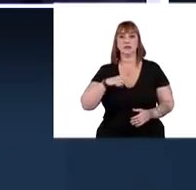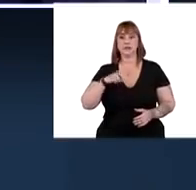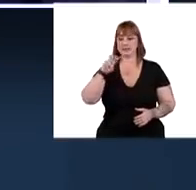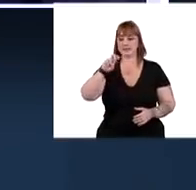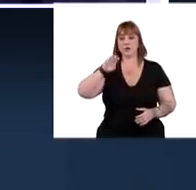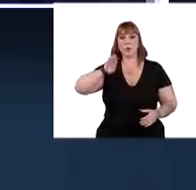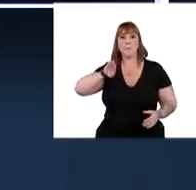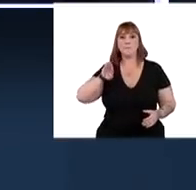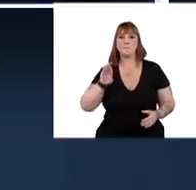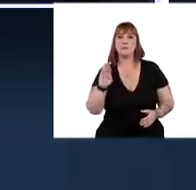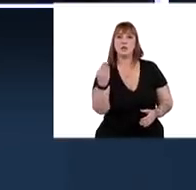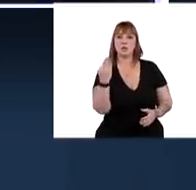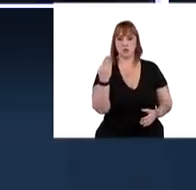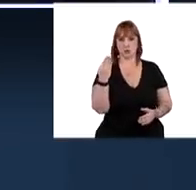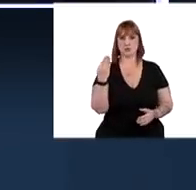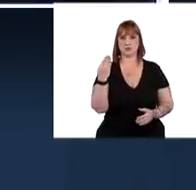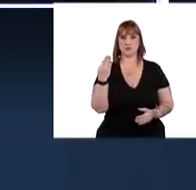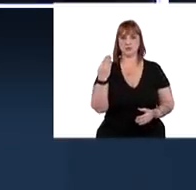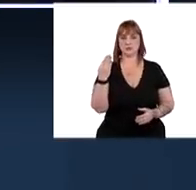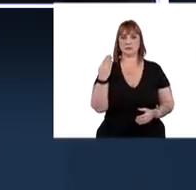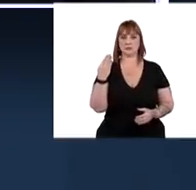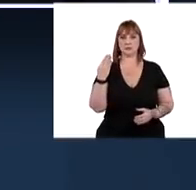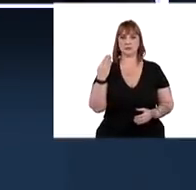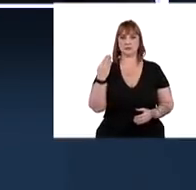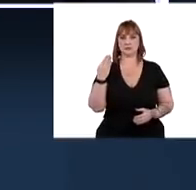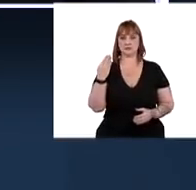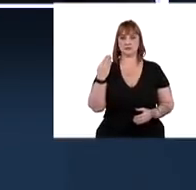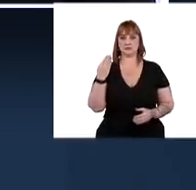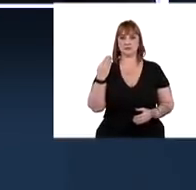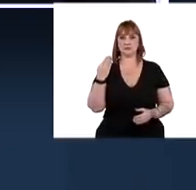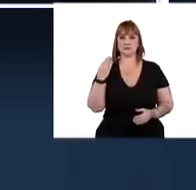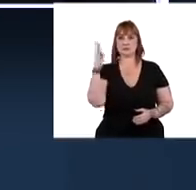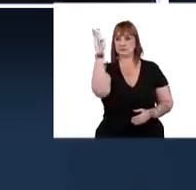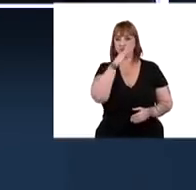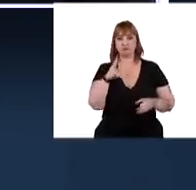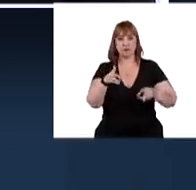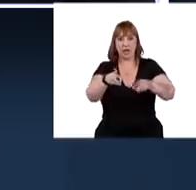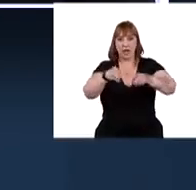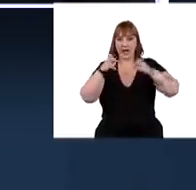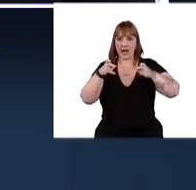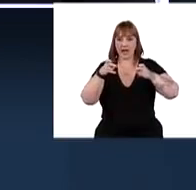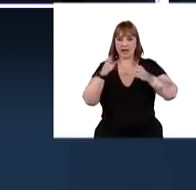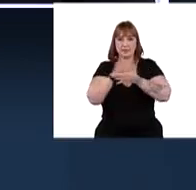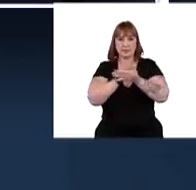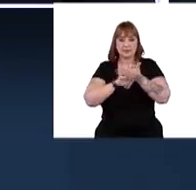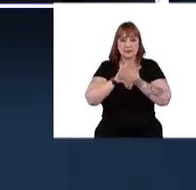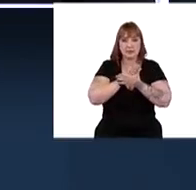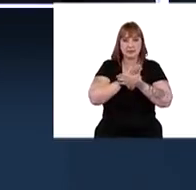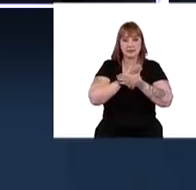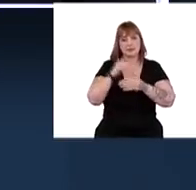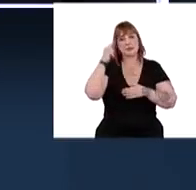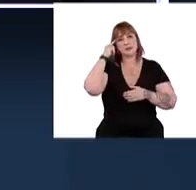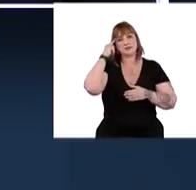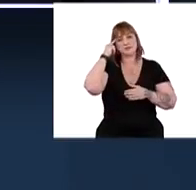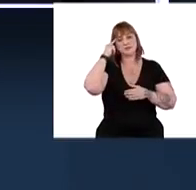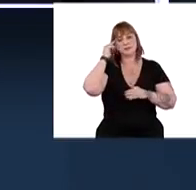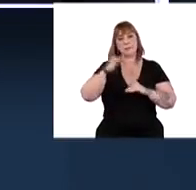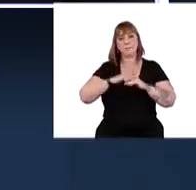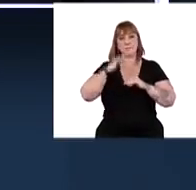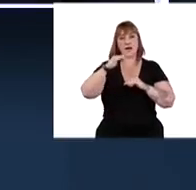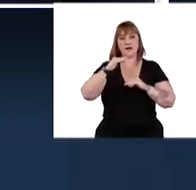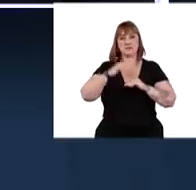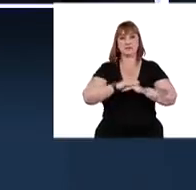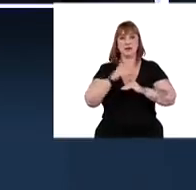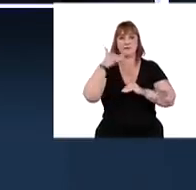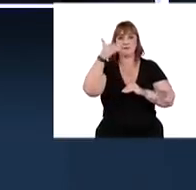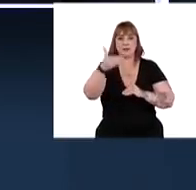bilhões que o Estado está deixando de arrecadar, né? E aí, quando você vai um pouquinho mais de subsídio,